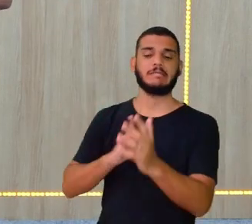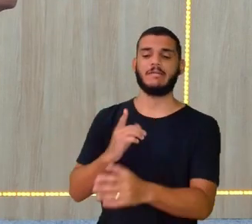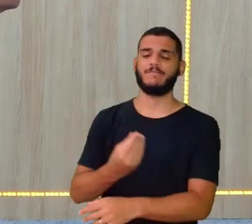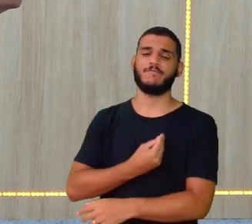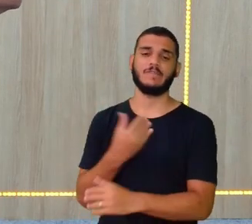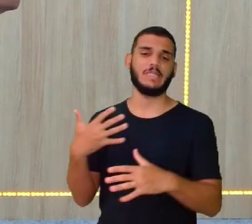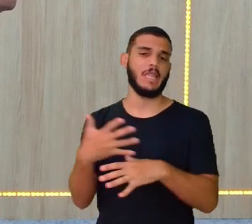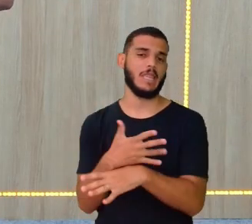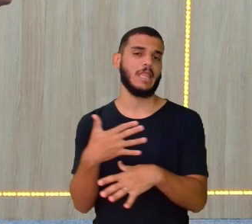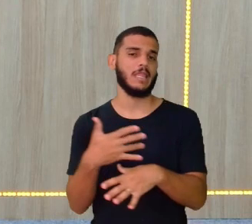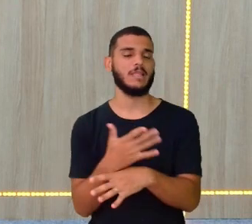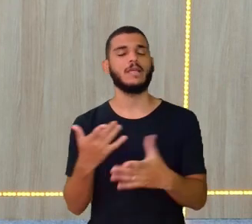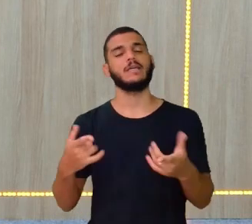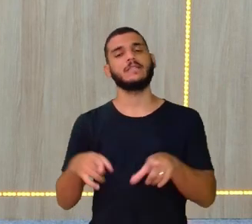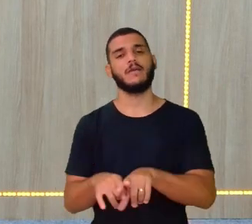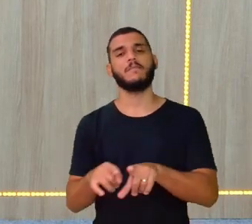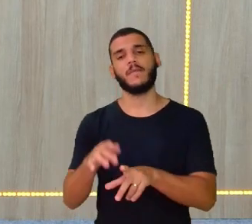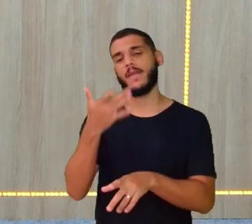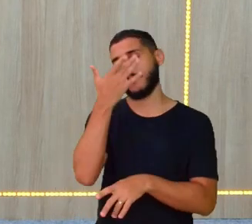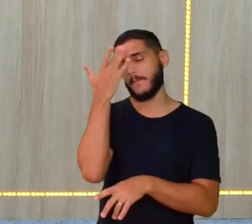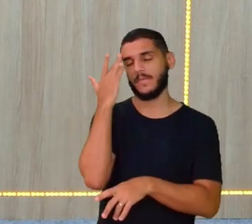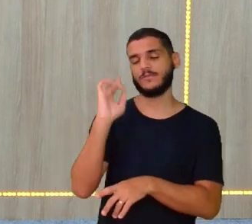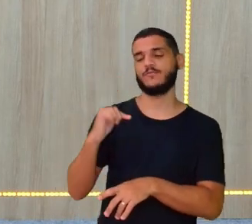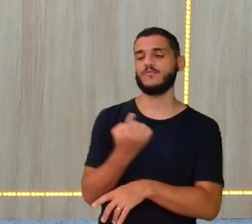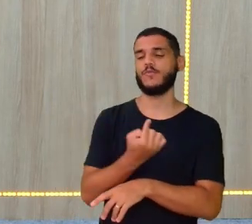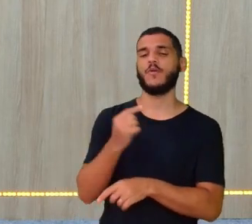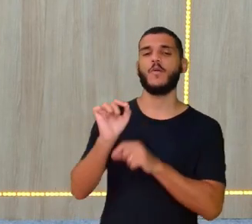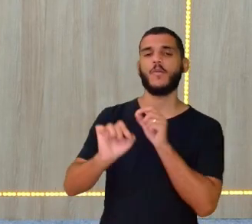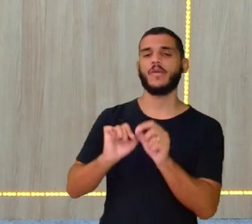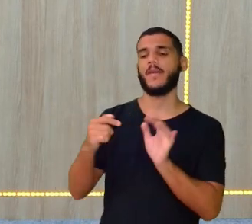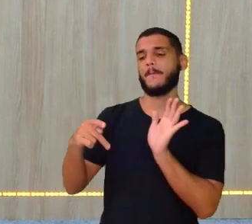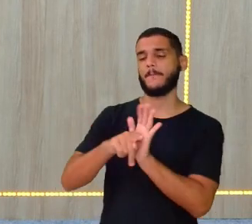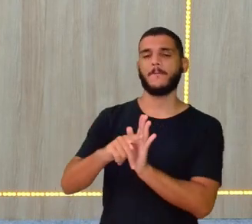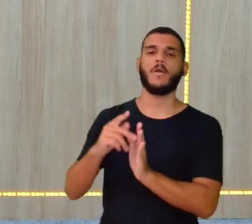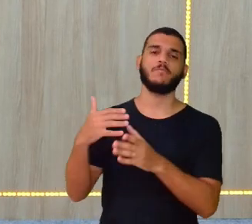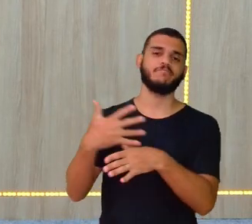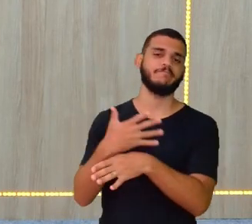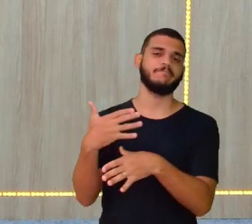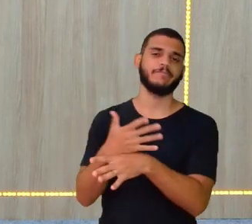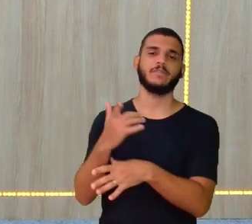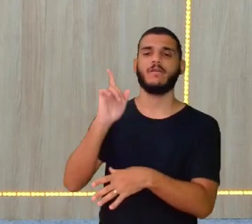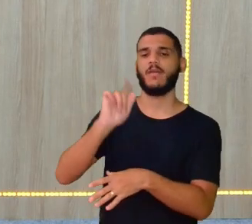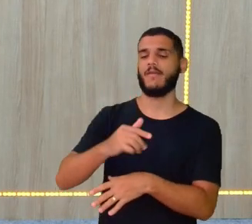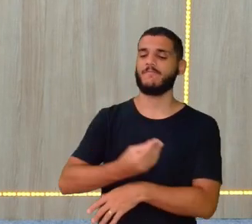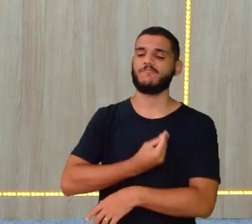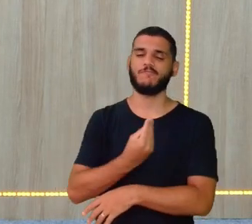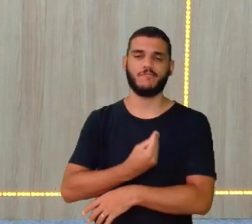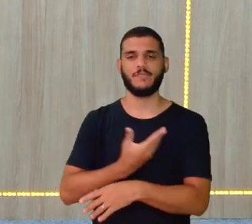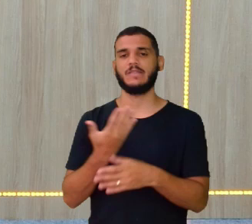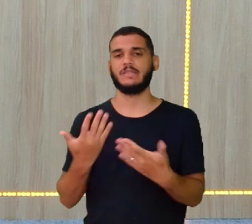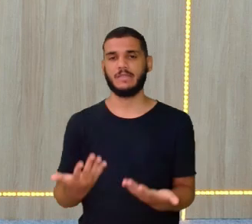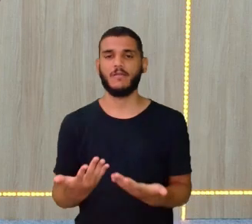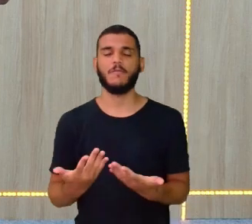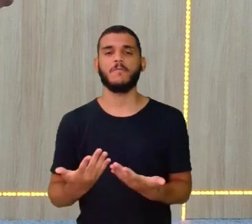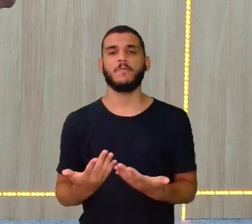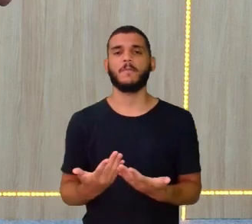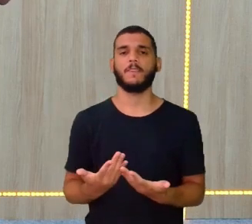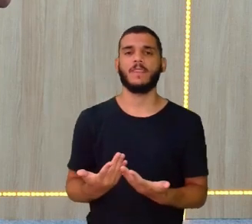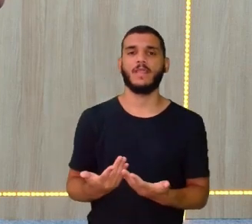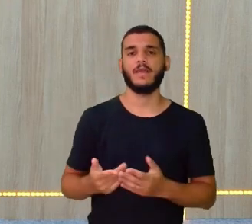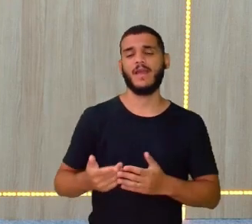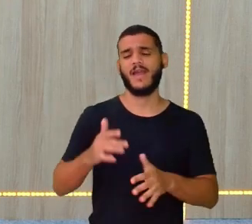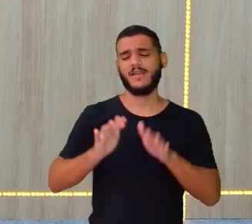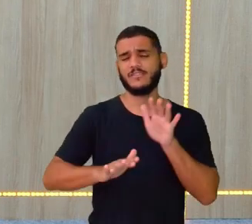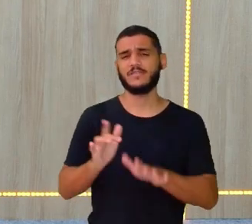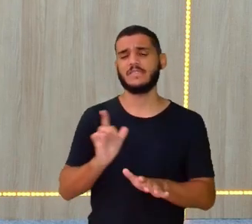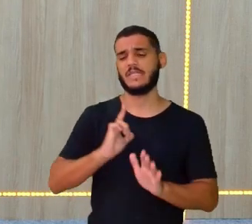não é? Nós somos pessoas, não é, da cidade, somos pessoas urbanas, não é? Mas aí de repente aí